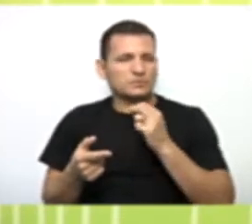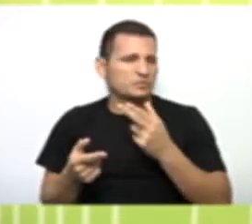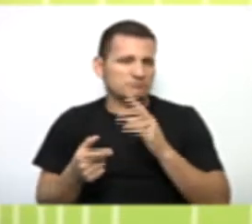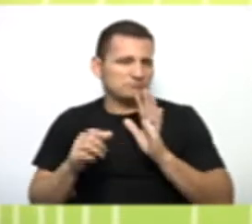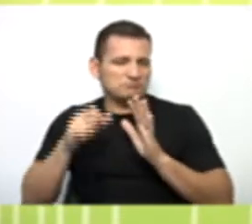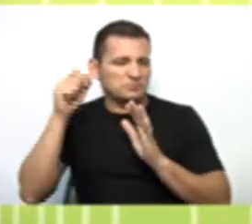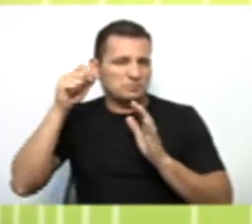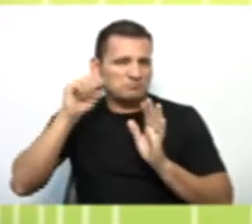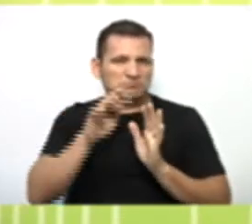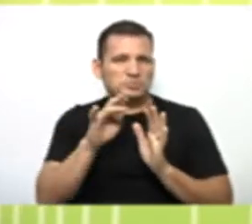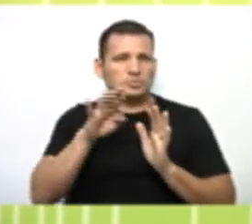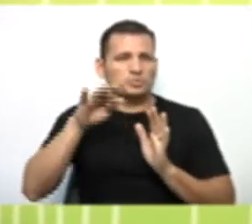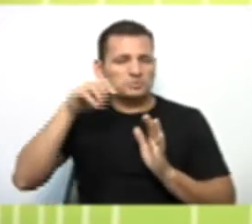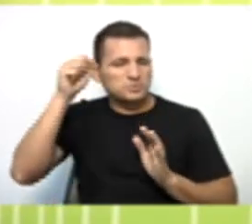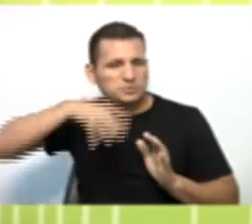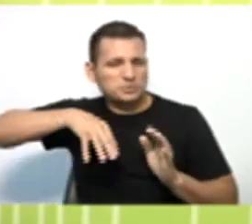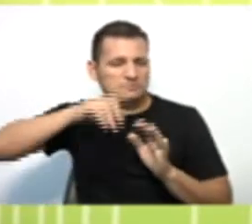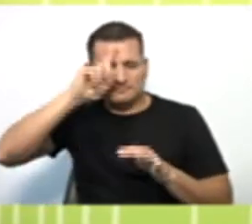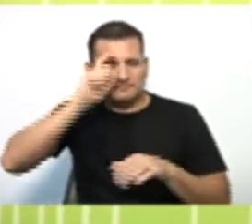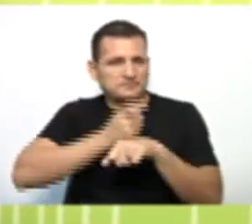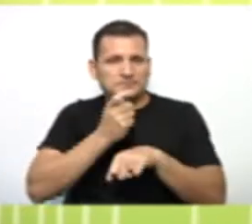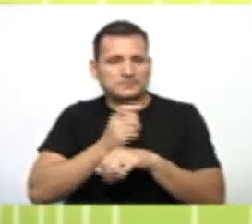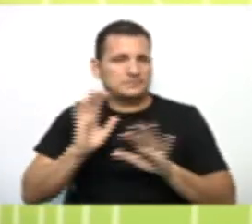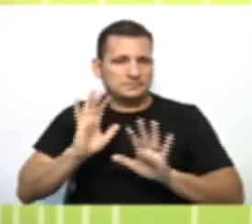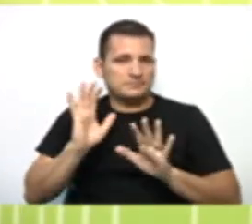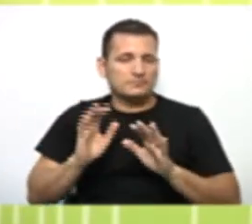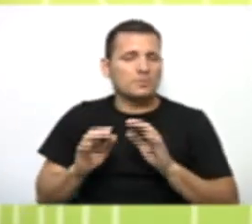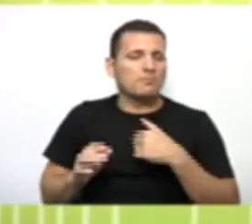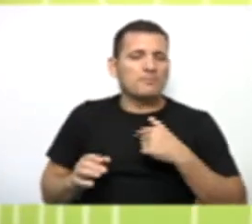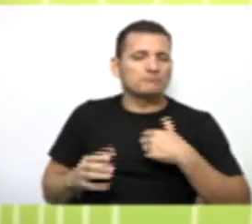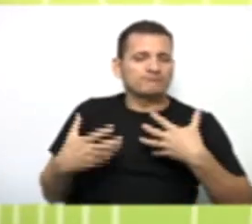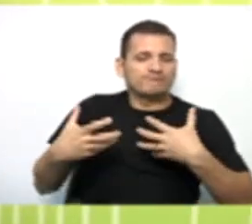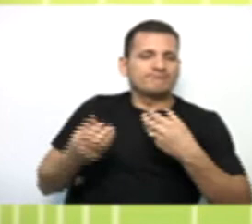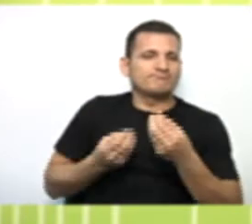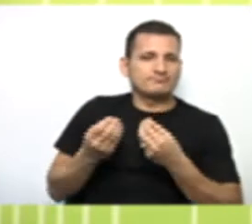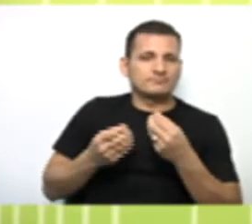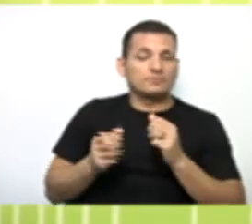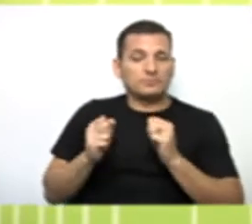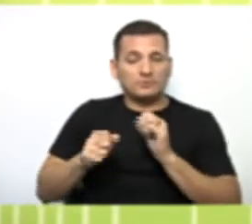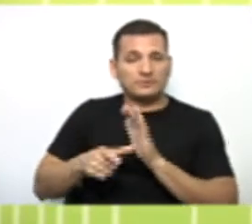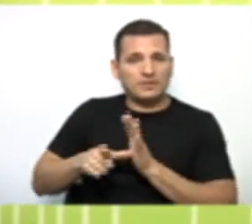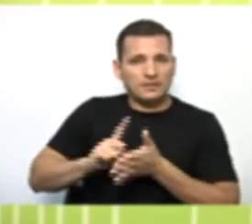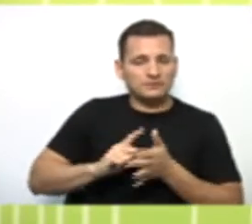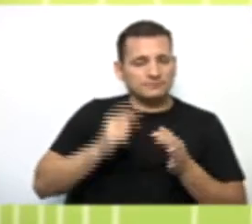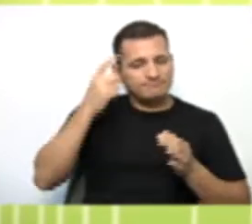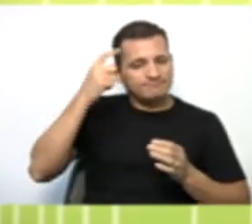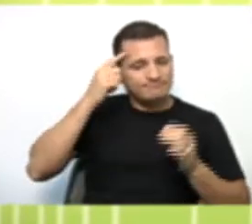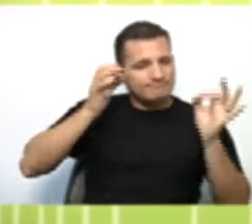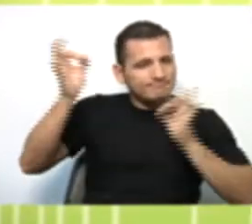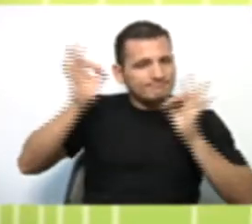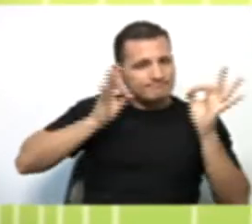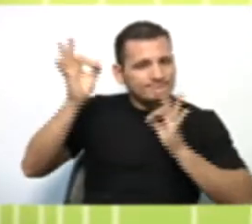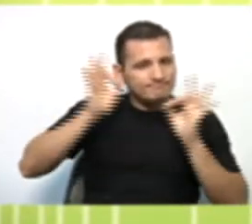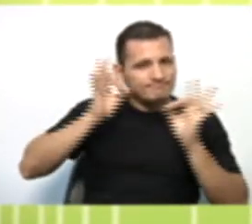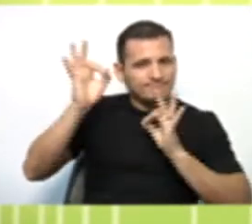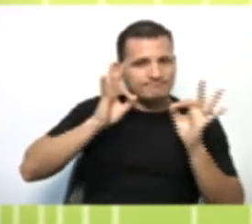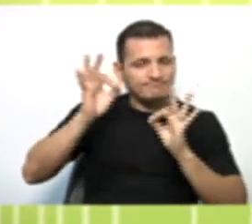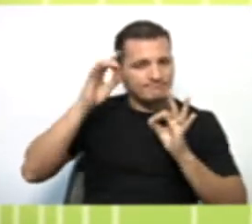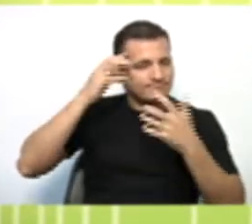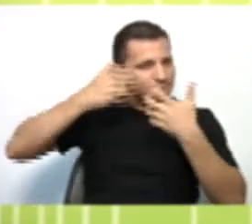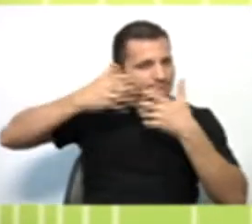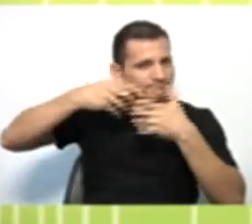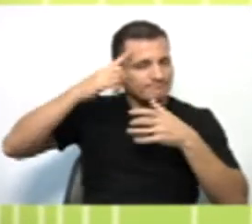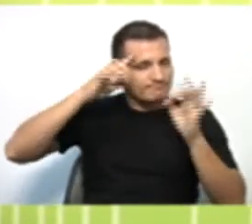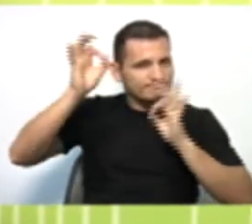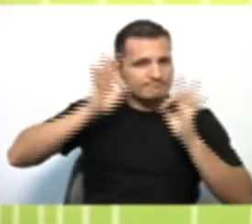bruta, pode ser bruto também, às vezes ignorante, qual vai ser minha reação? Aí você pode se preparar para isso, mentalizar, não é? E se preparar para